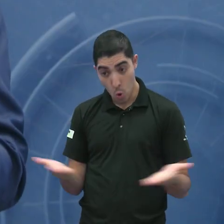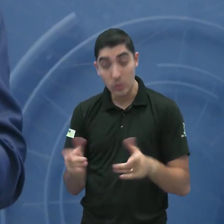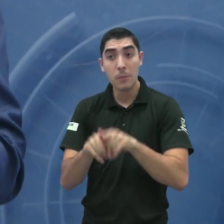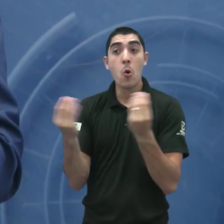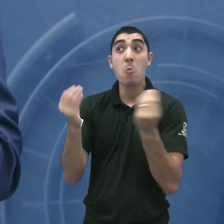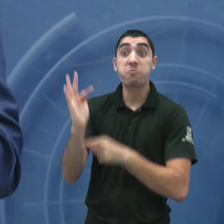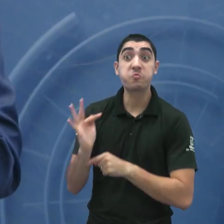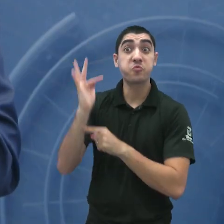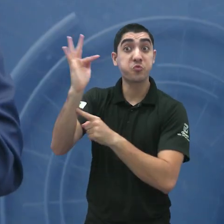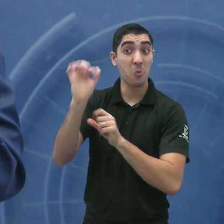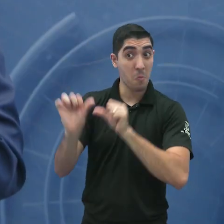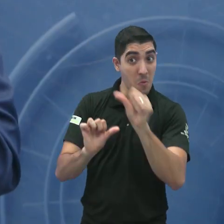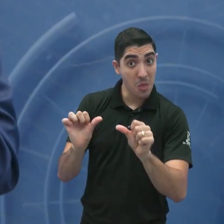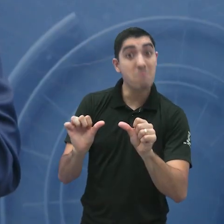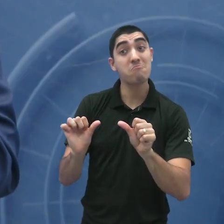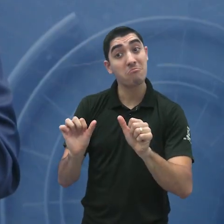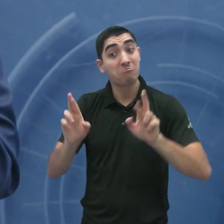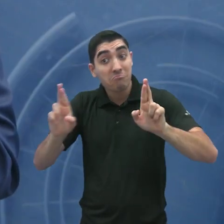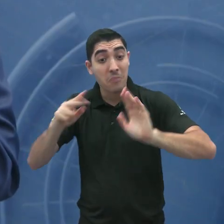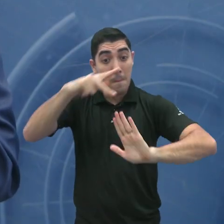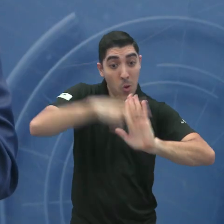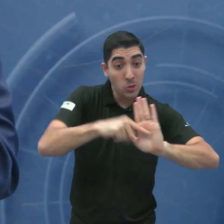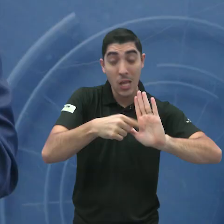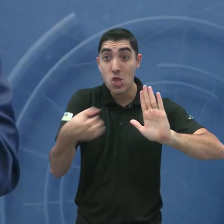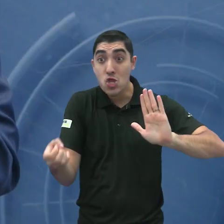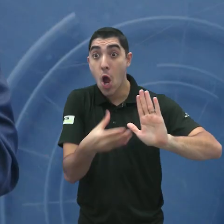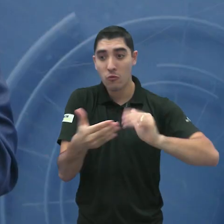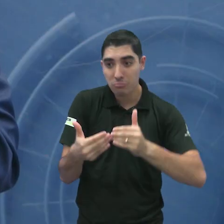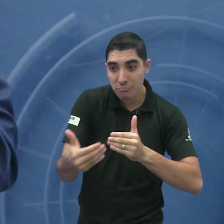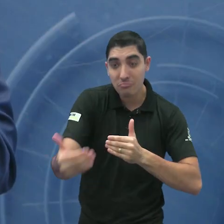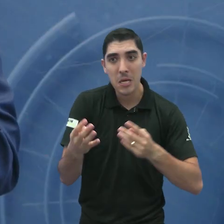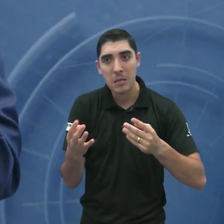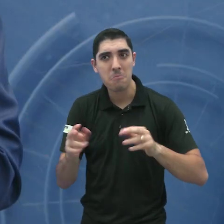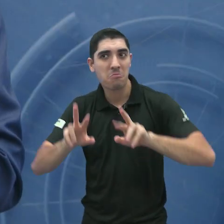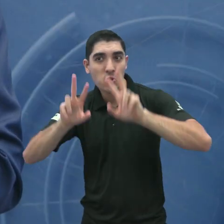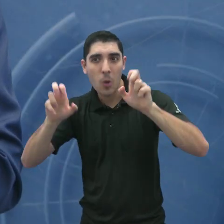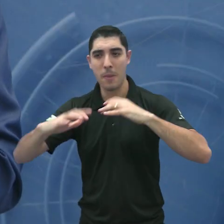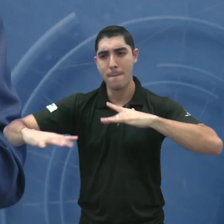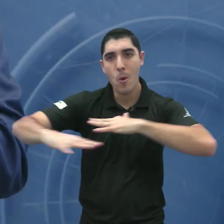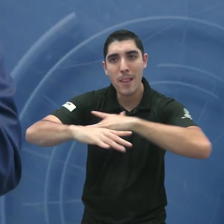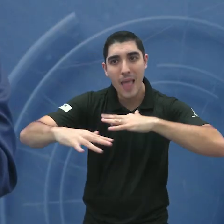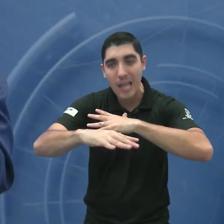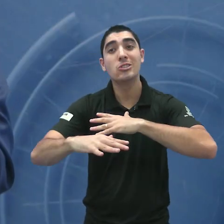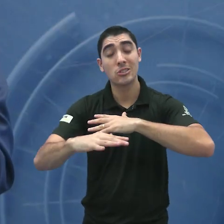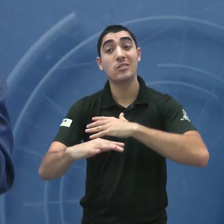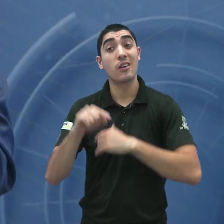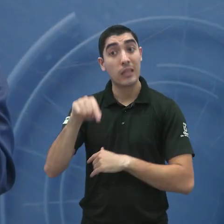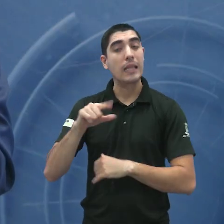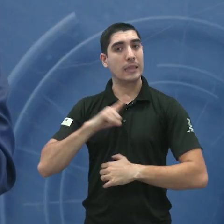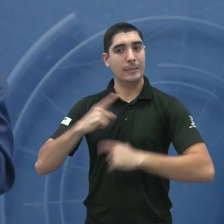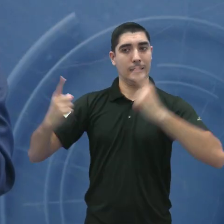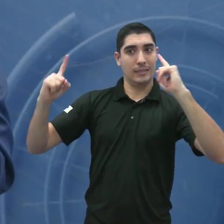futuro, né? E a retomada também de projetos de inovações na mobilidade e os desafios de